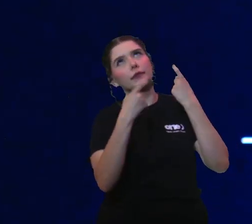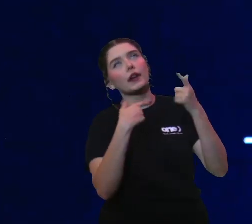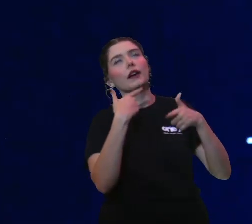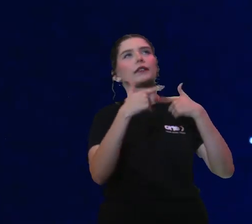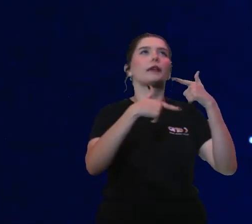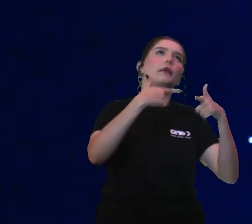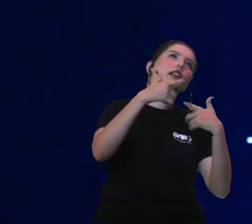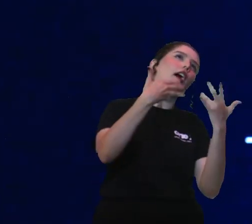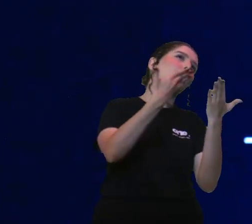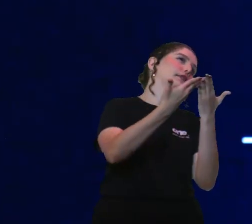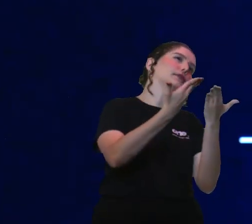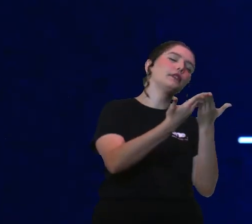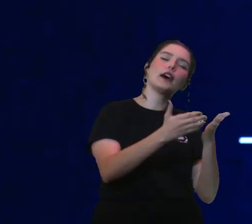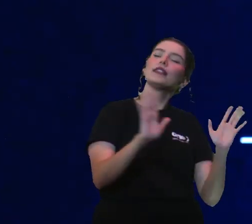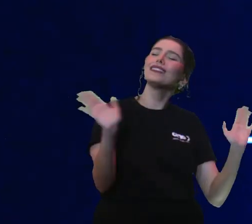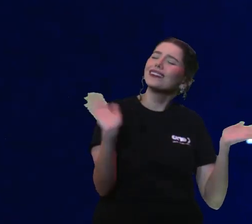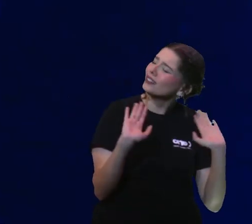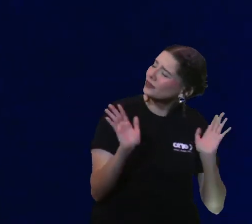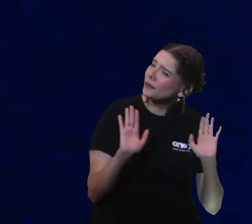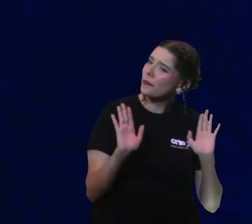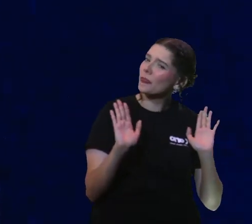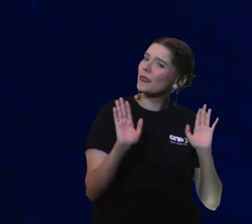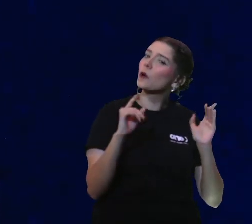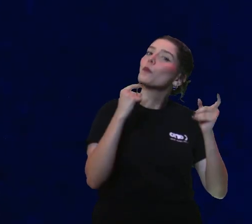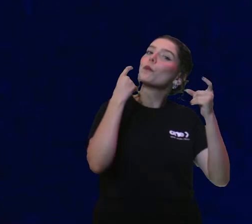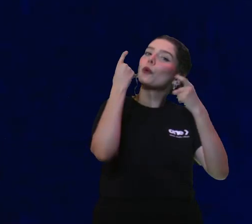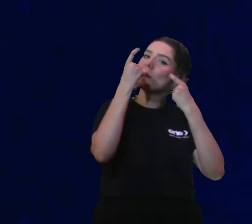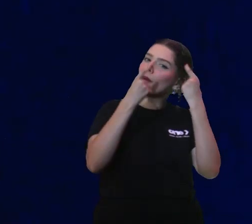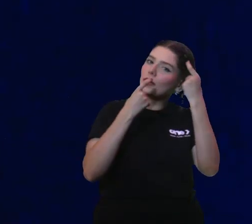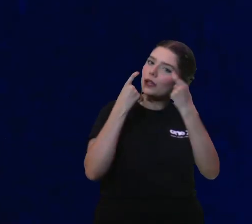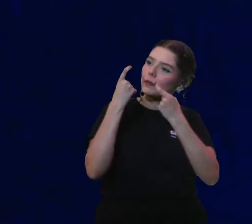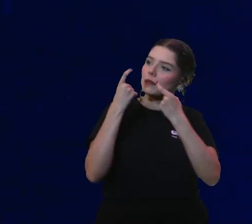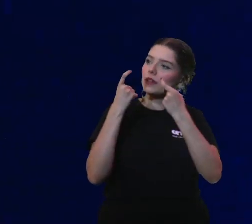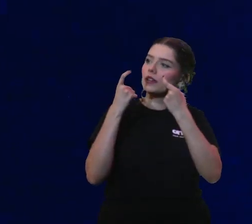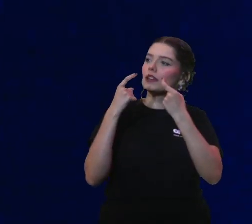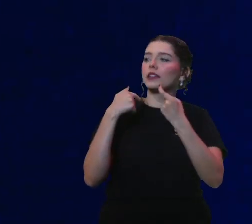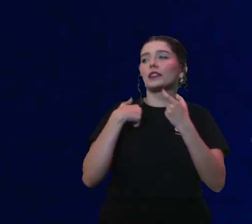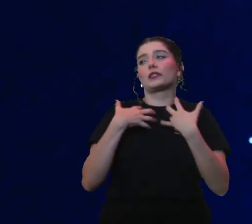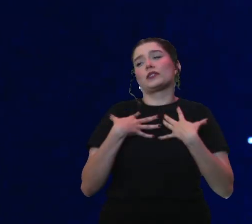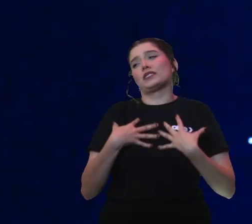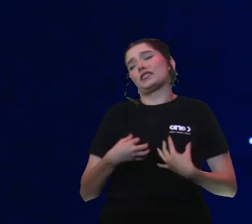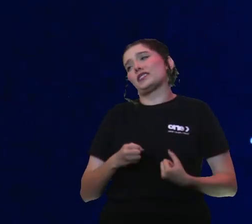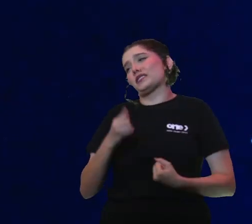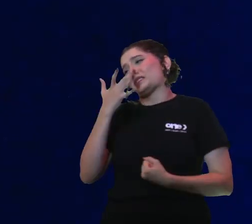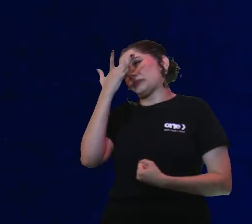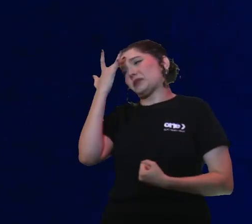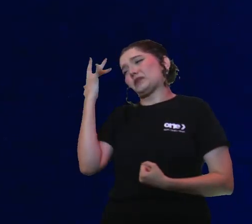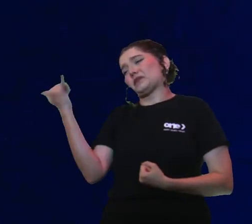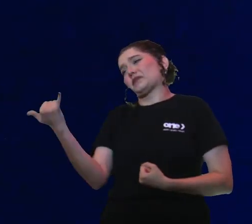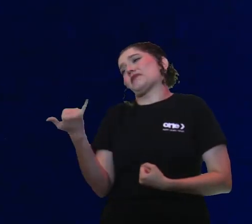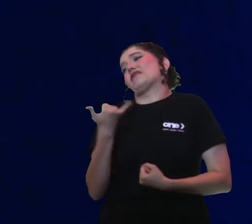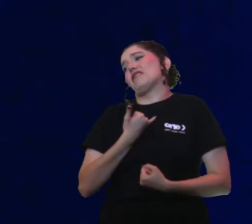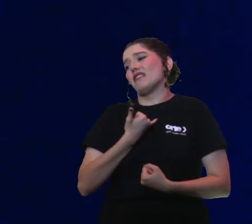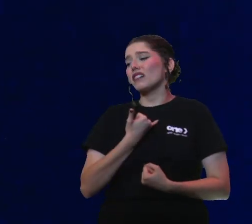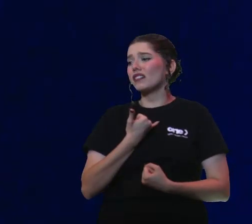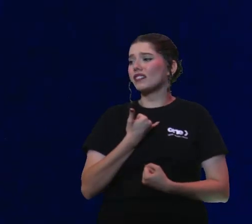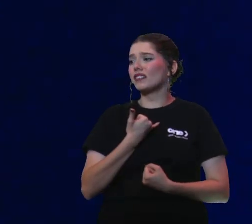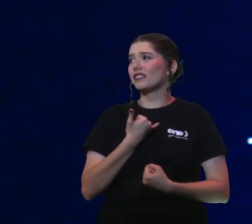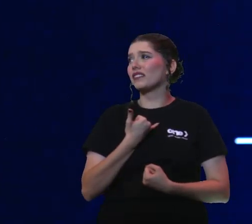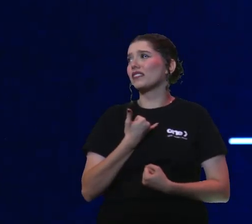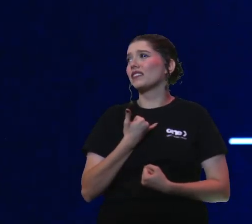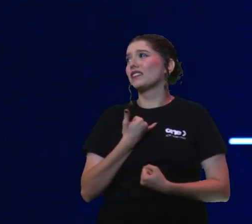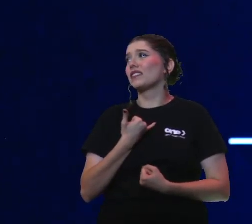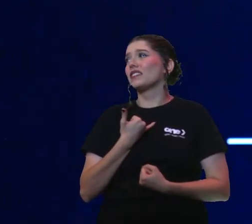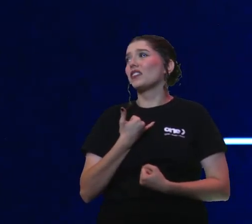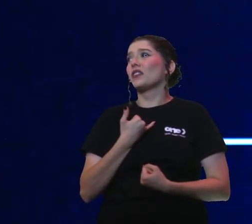trabalhar, estudar, crescer na vida. Mas sabe qual é o problema? O que eu estou cansado de ouvir de gente que fala que é crente. Sim, meu irmão, está